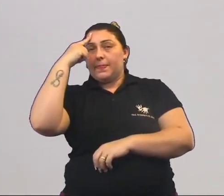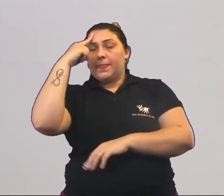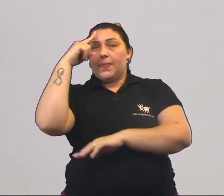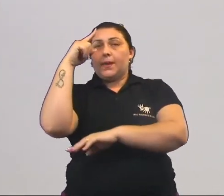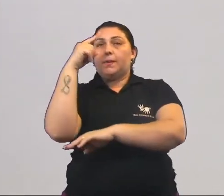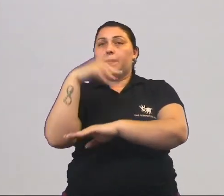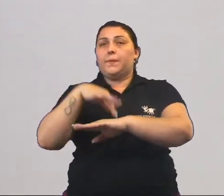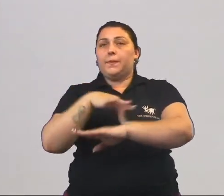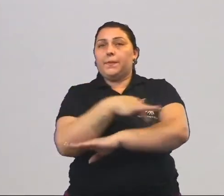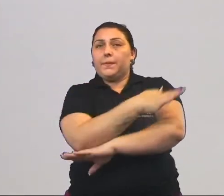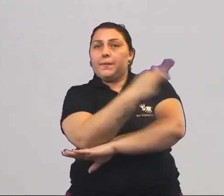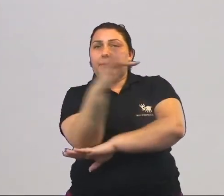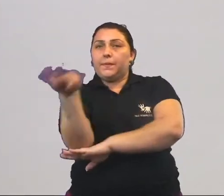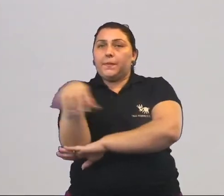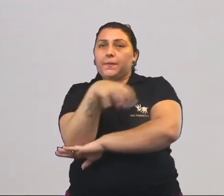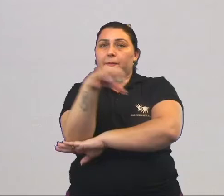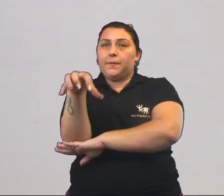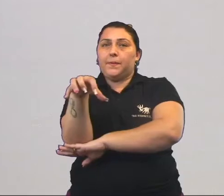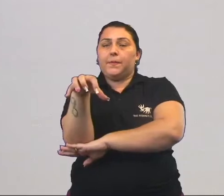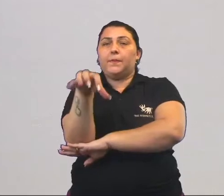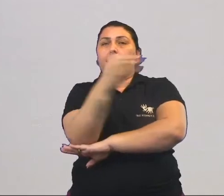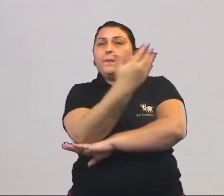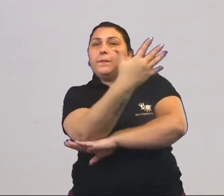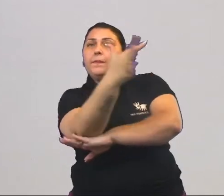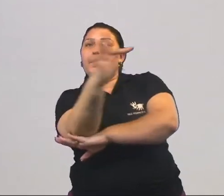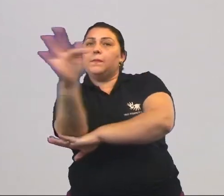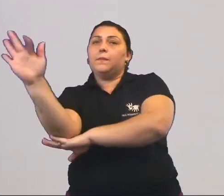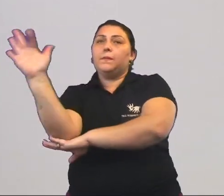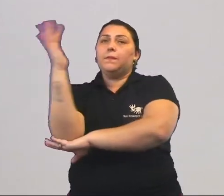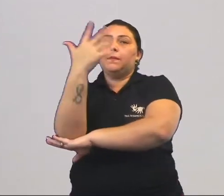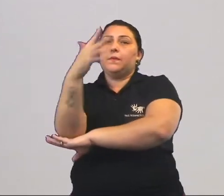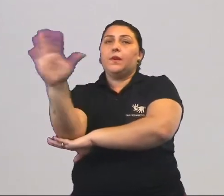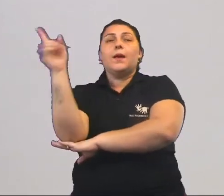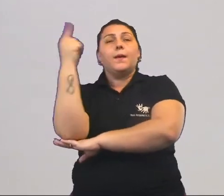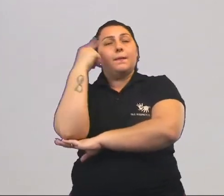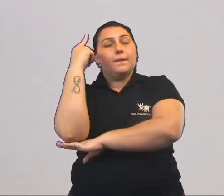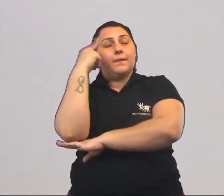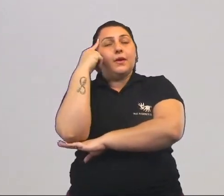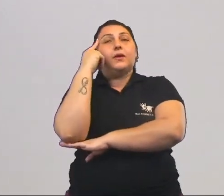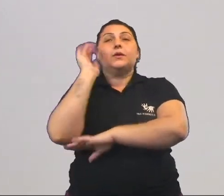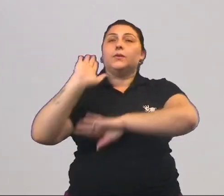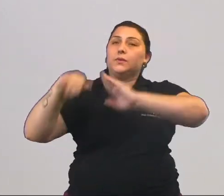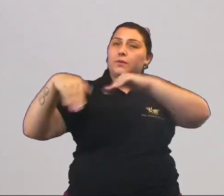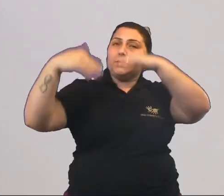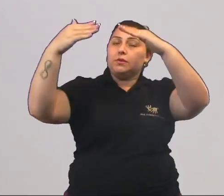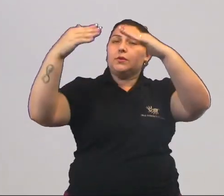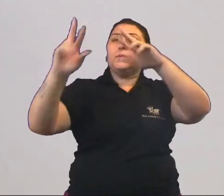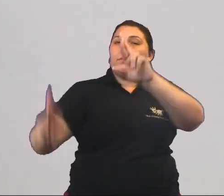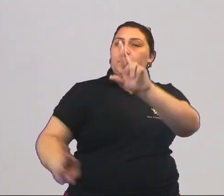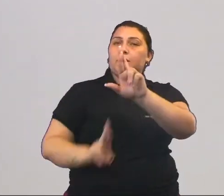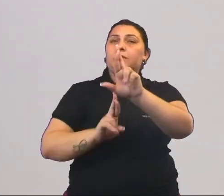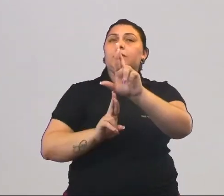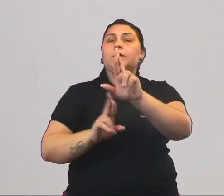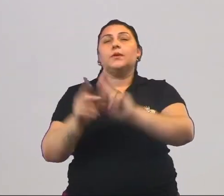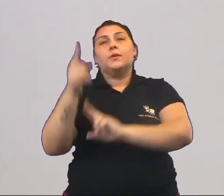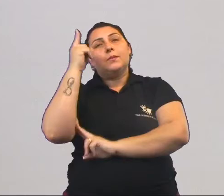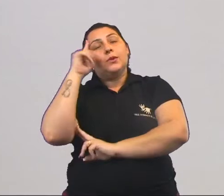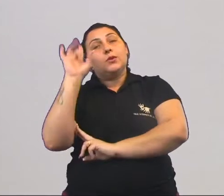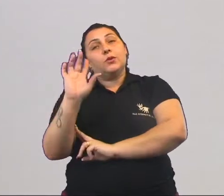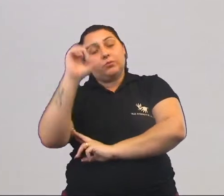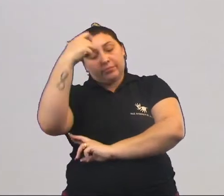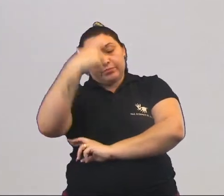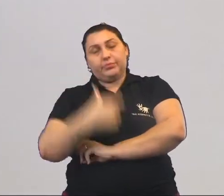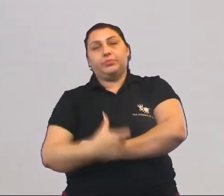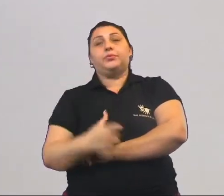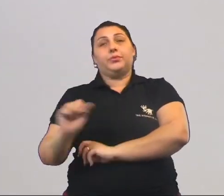na flora, em conjunto. Quando eu penso em tudo isso em conjunto, eu estou pensando sim em um desenvolvimento sustentável. Quando eu penso só no ser